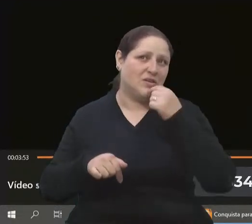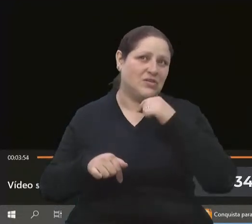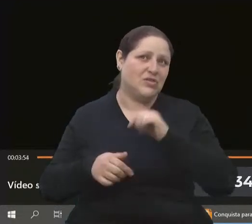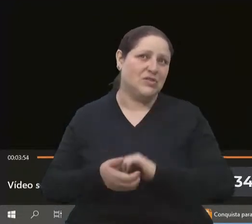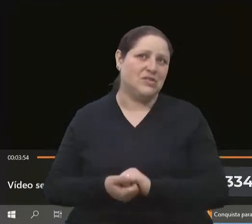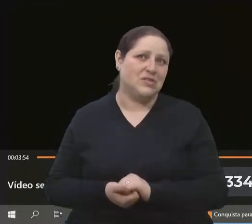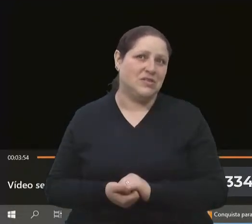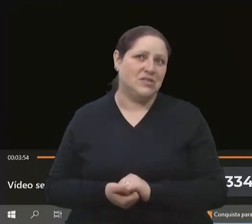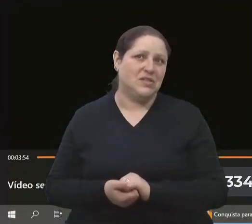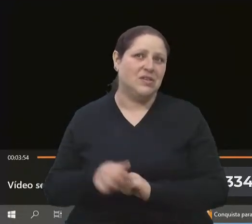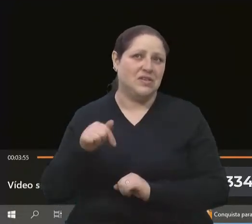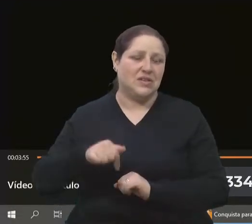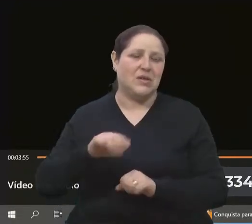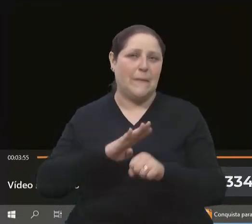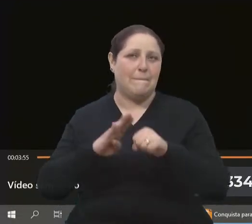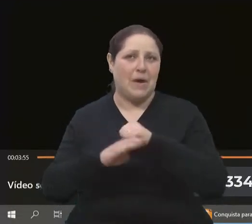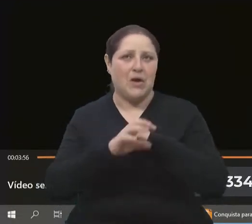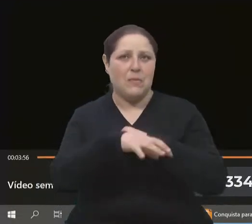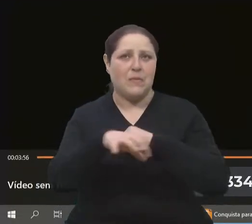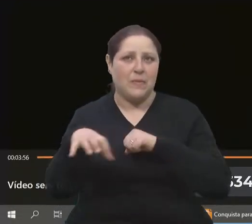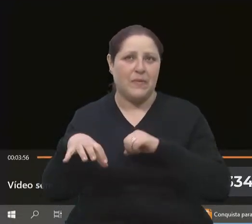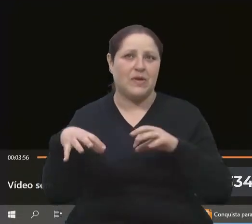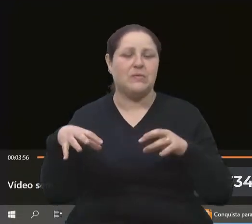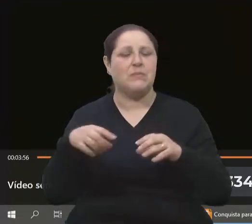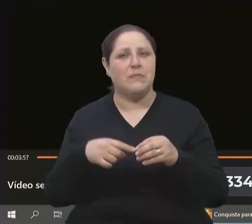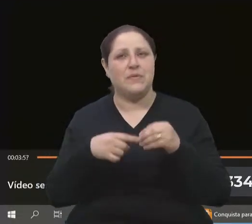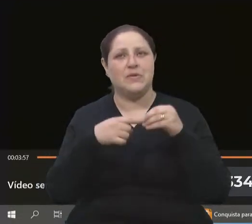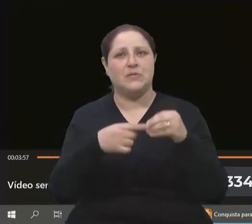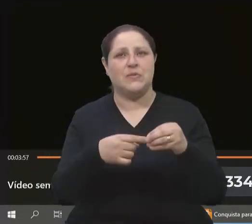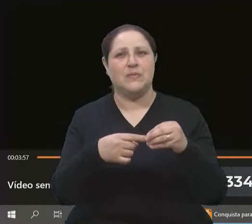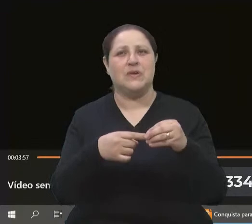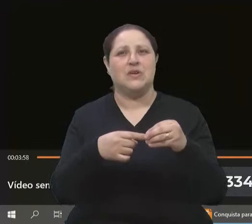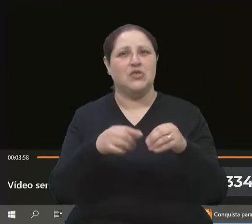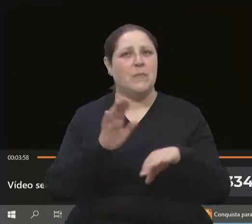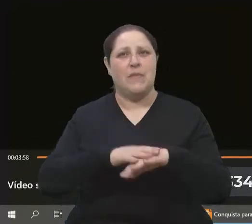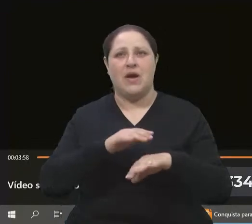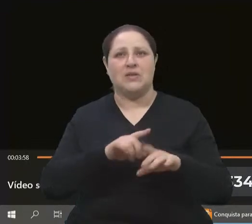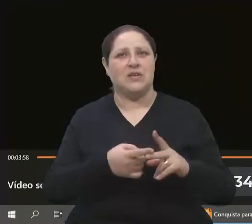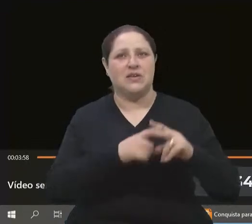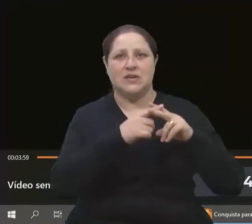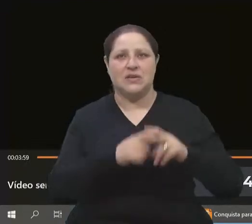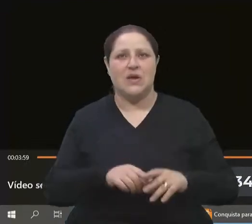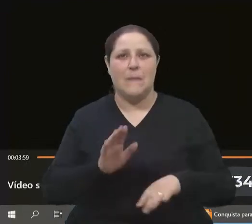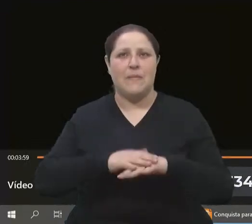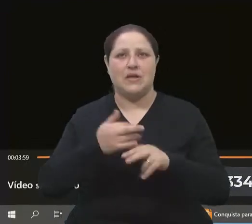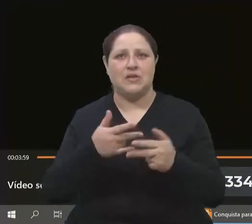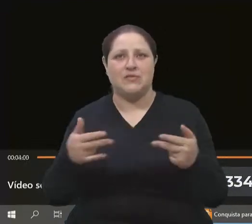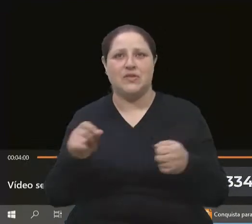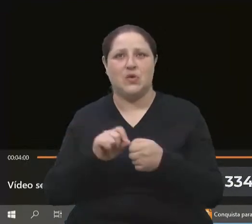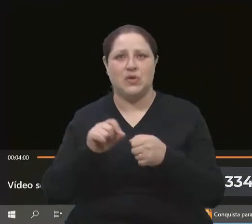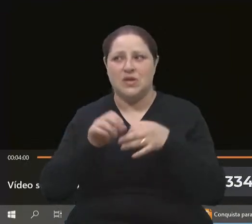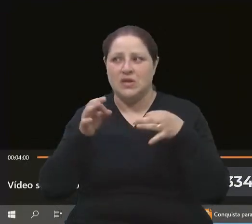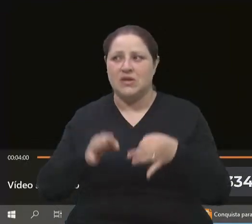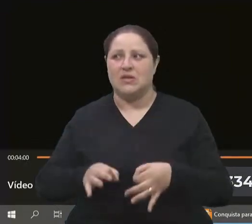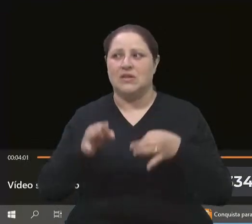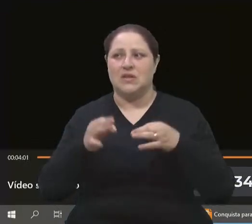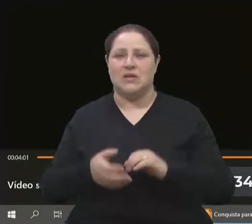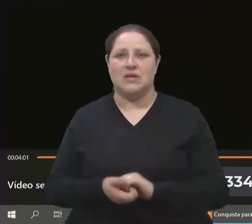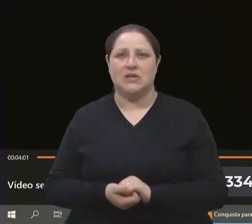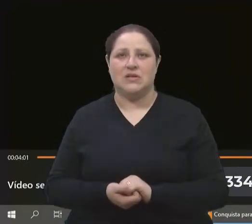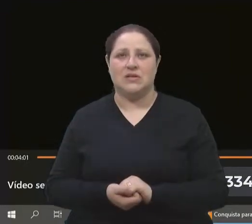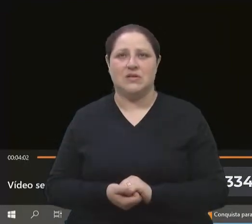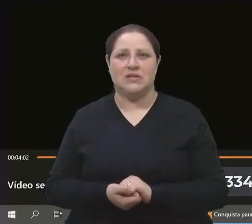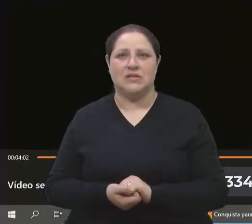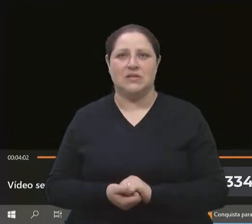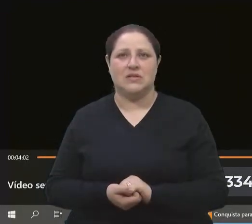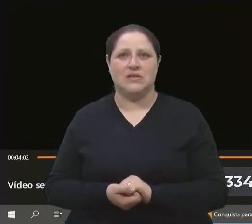25 mil habitantes. E com certeza, em breve, mais melhorias, mais realizações. Eu tenho conhecimento que vocês já têm